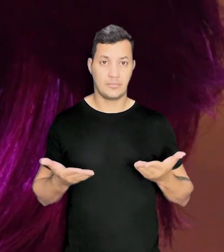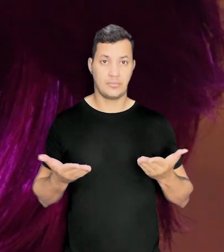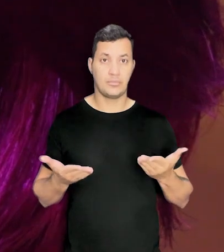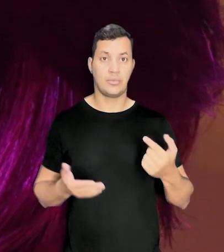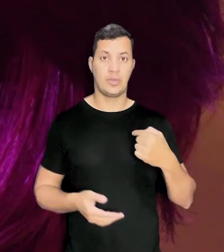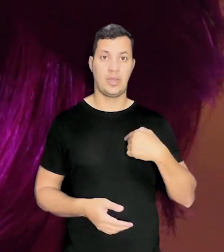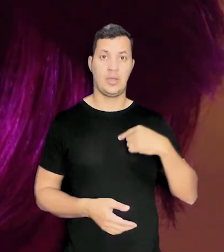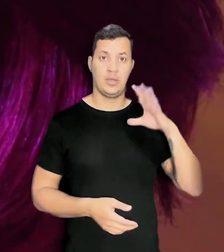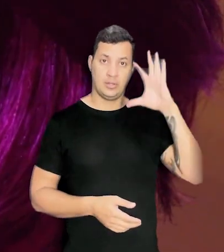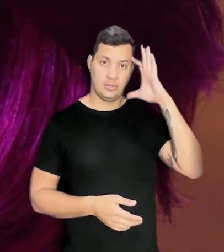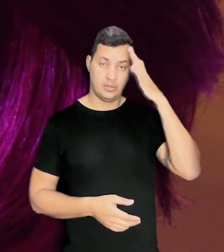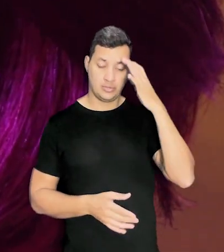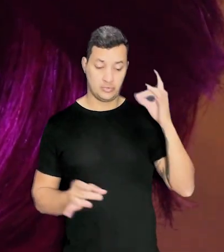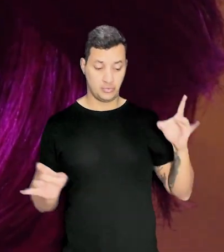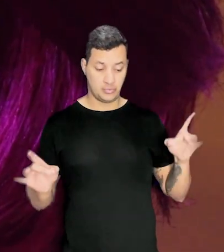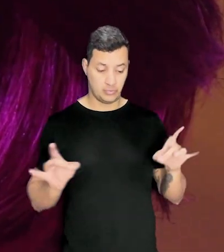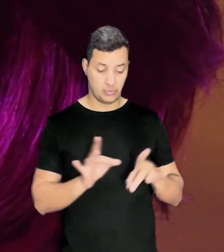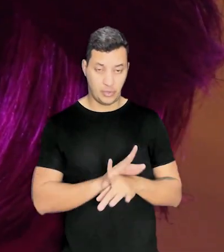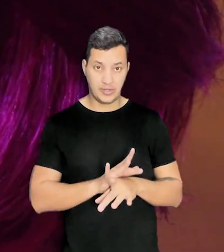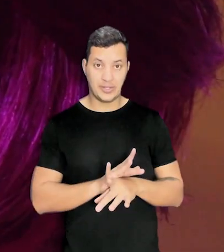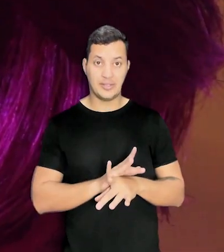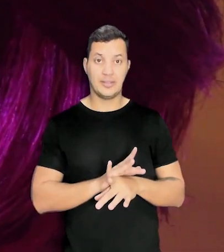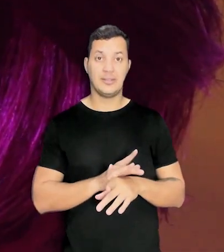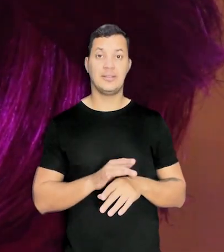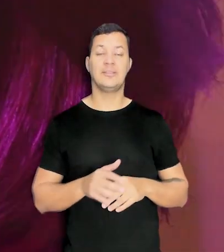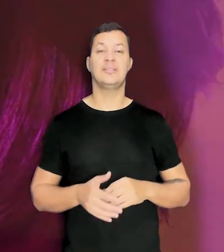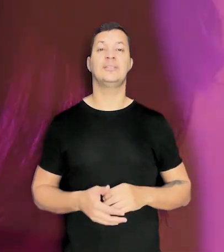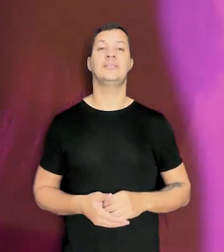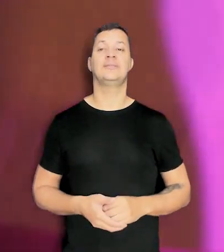eu decido que estou pronta.